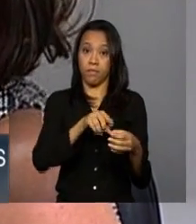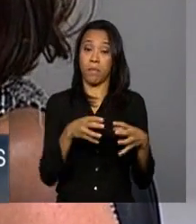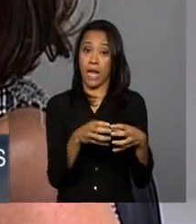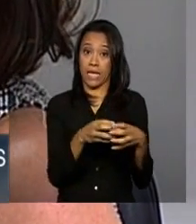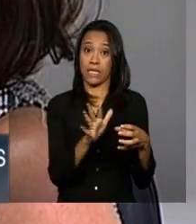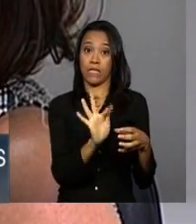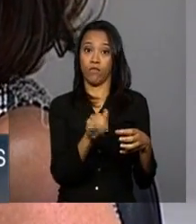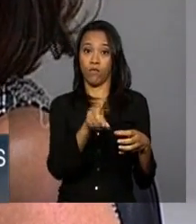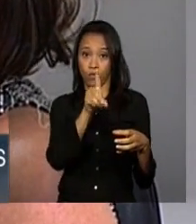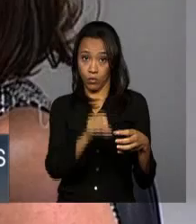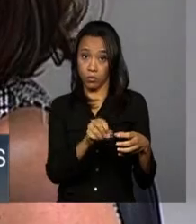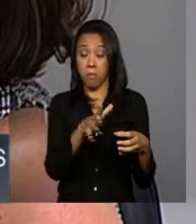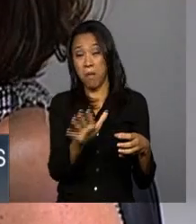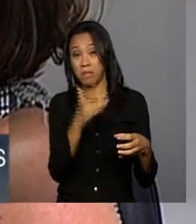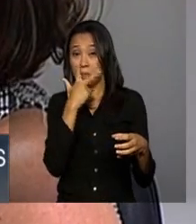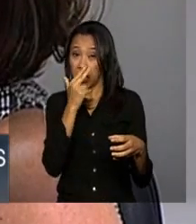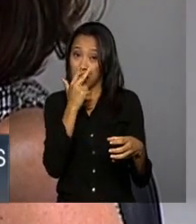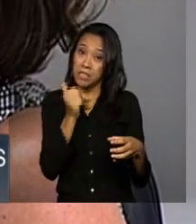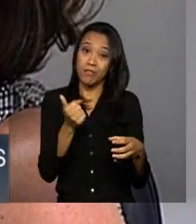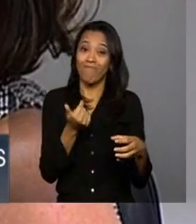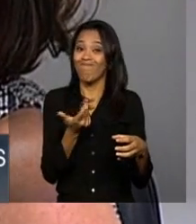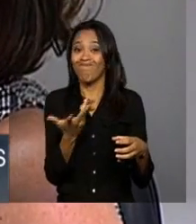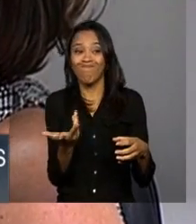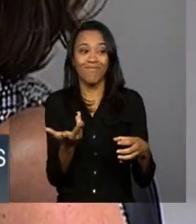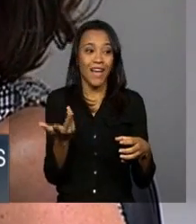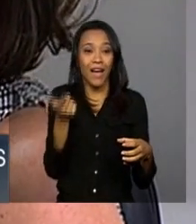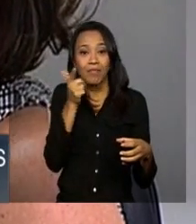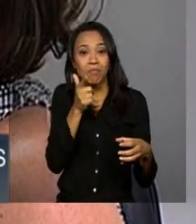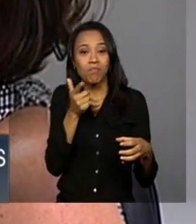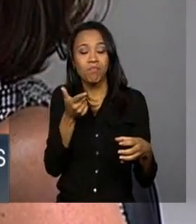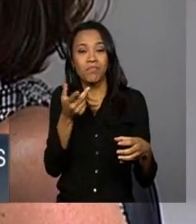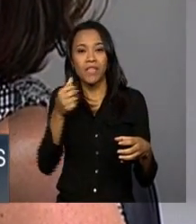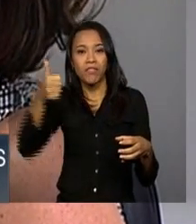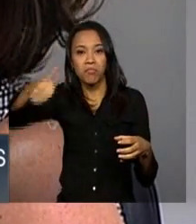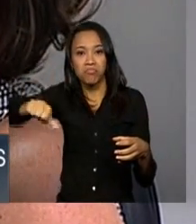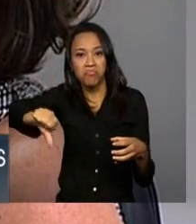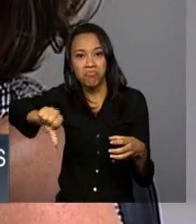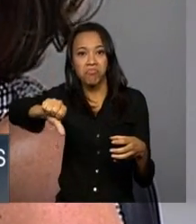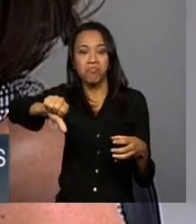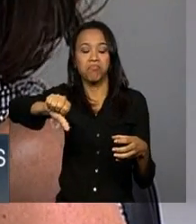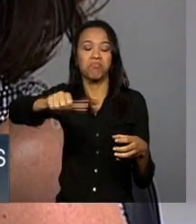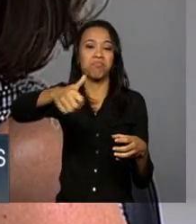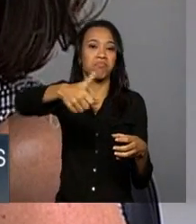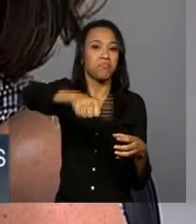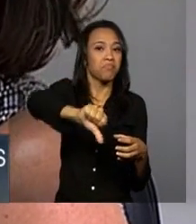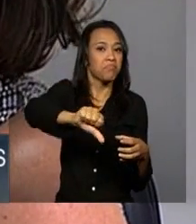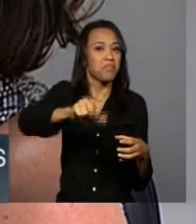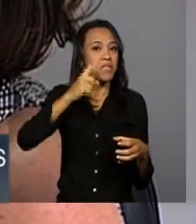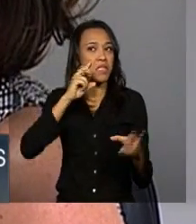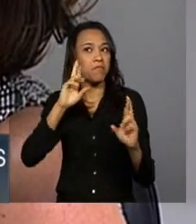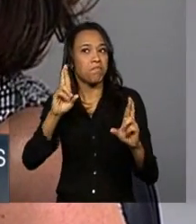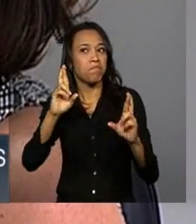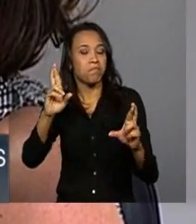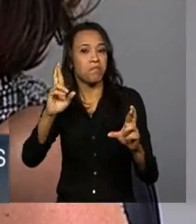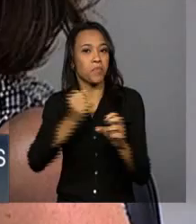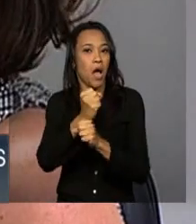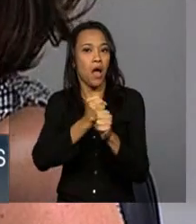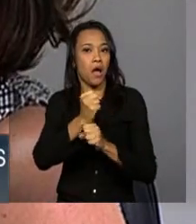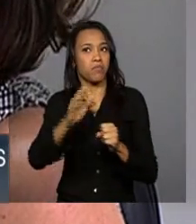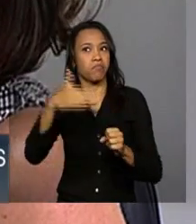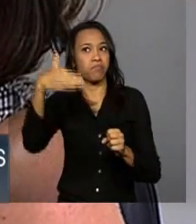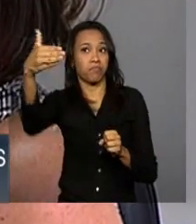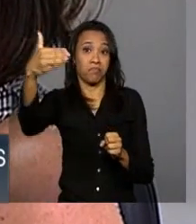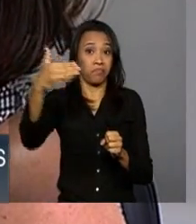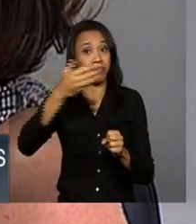compasso né E nesse primeiro bimestre teve queda e a perspectiva pros próximos anos não é tão